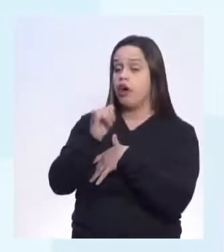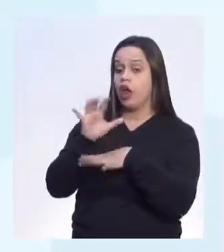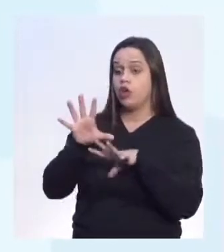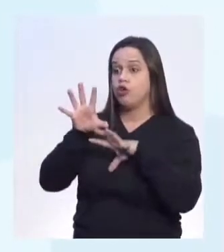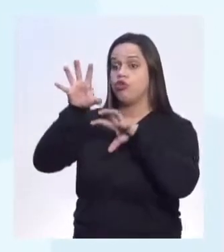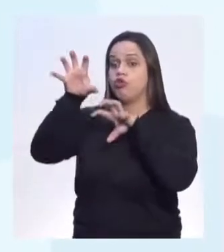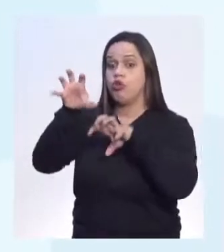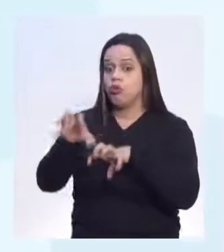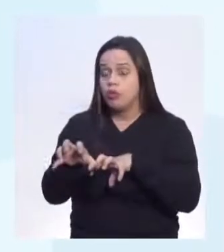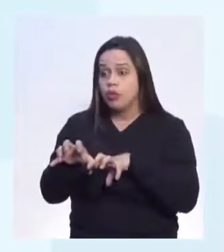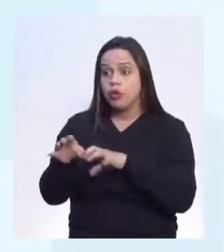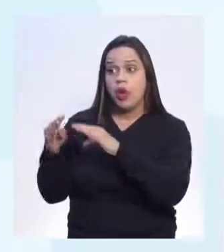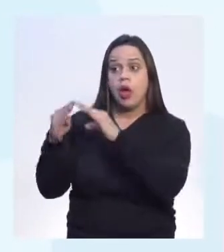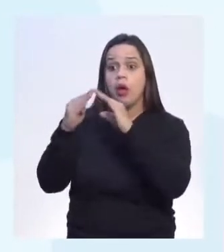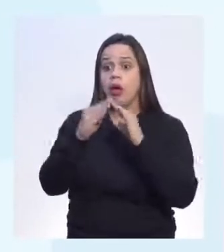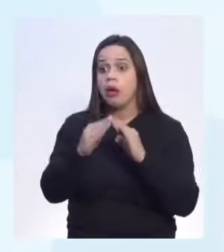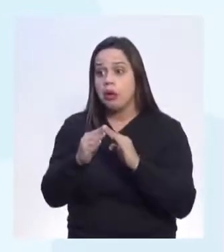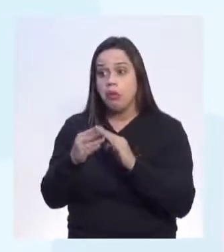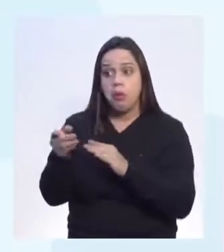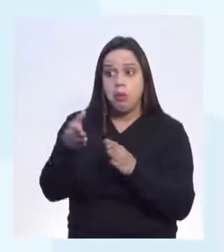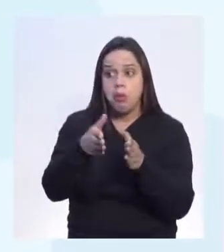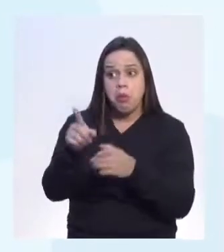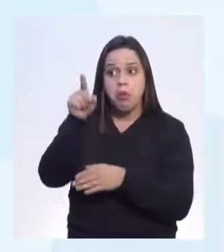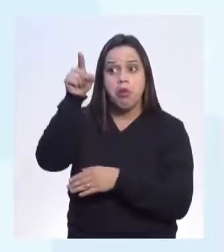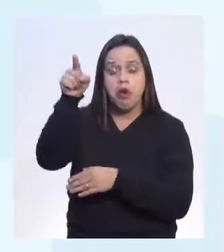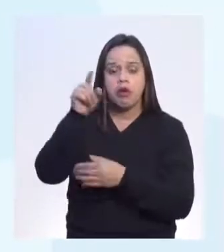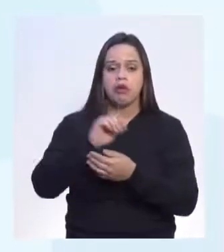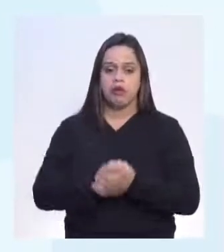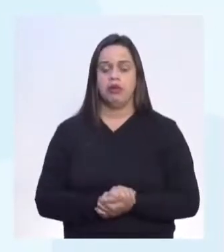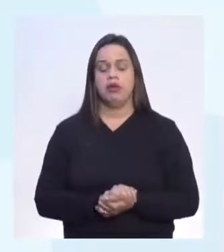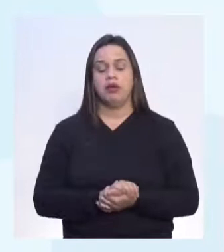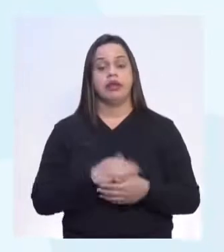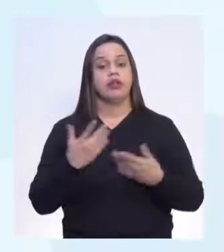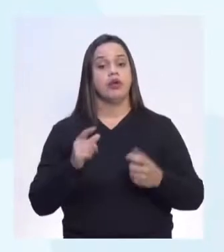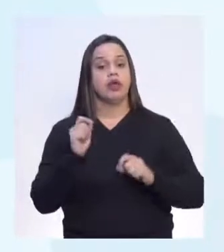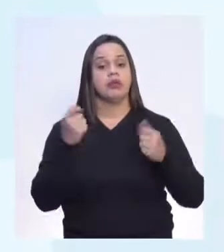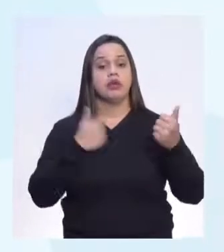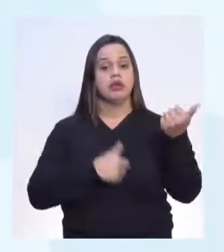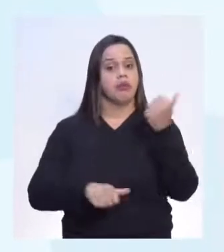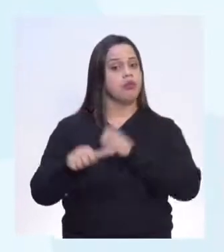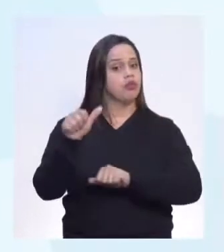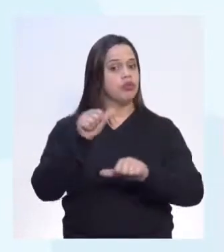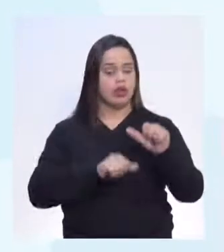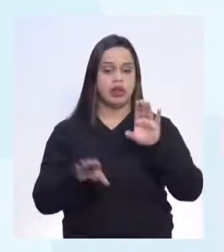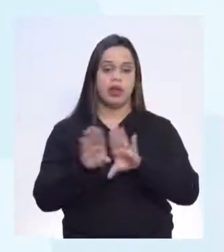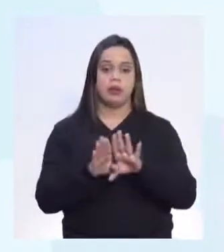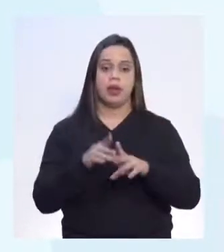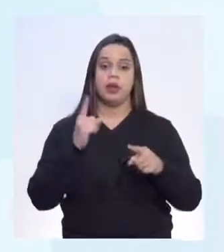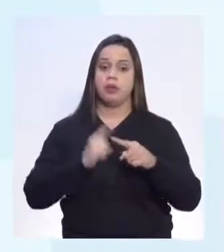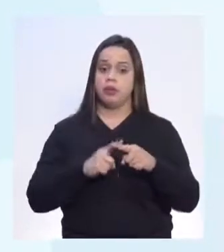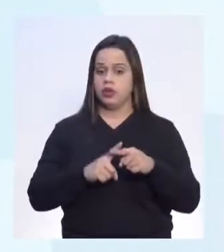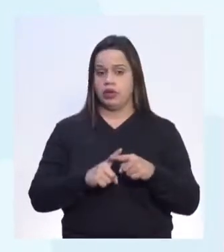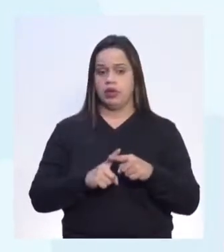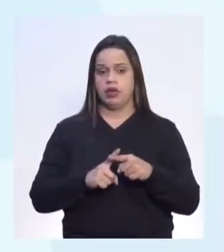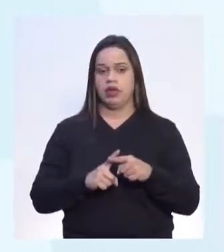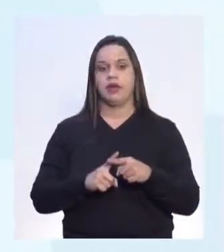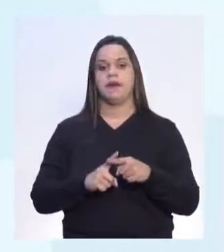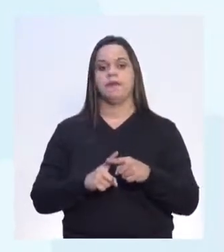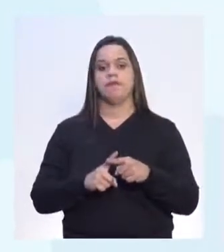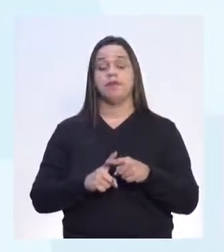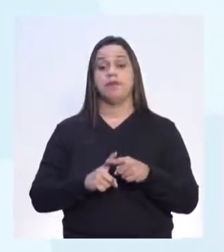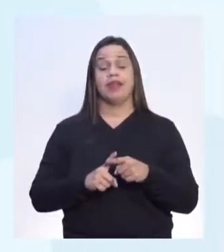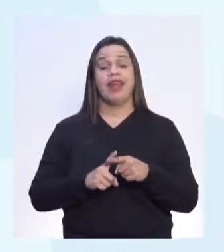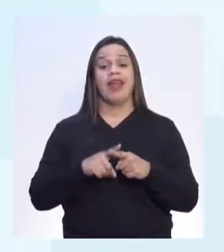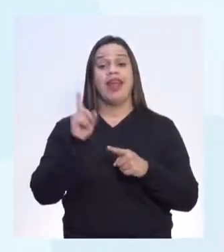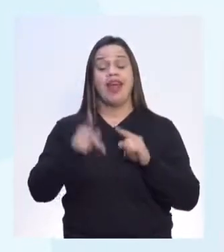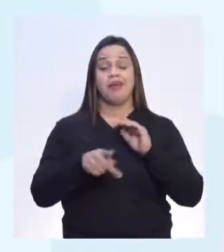deveria ter seus aposentos por ali. Né? Então, a gente tem que mudar aí também. Porque o por aqui é, segundo a perspectiva da de